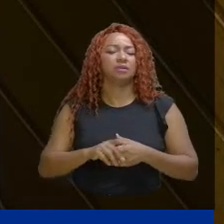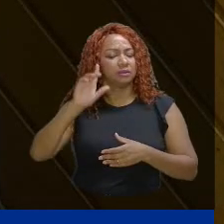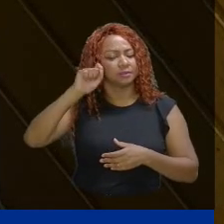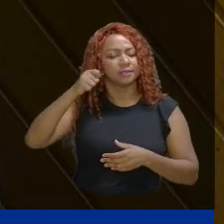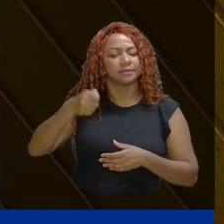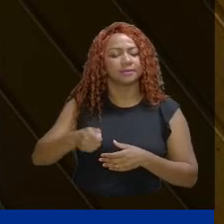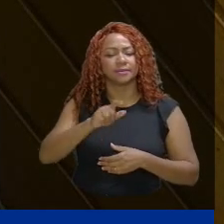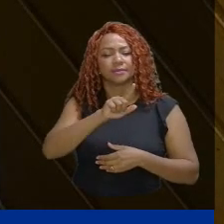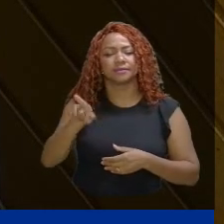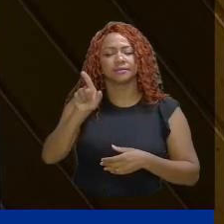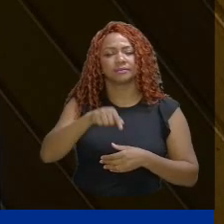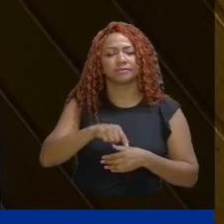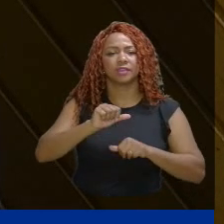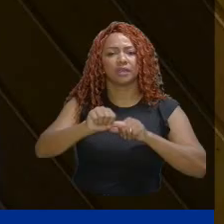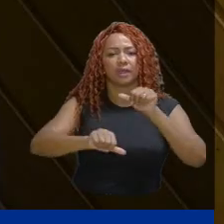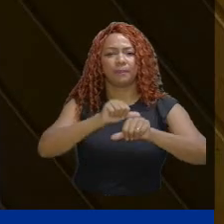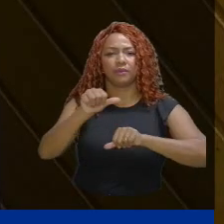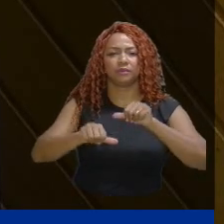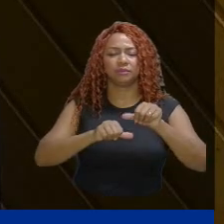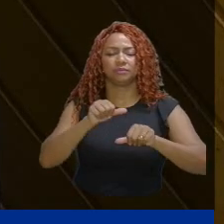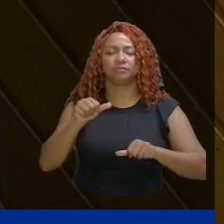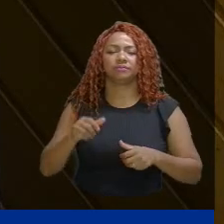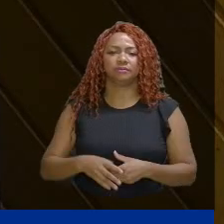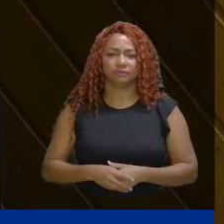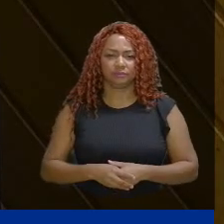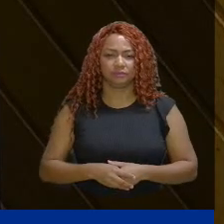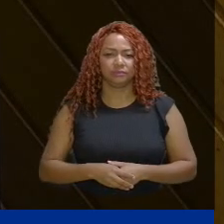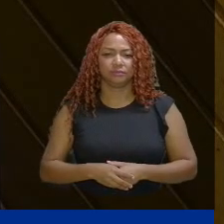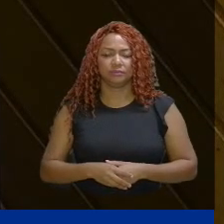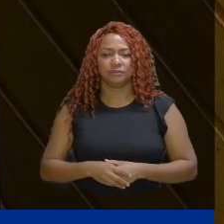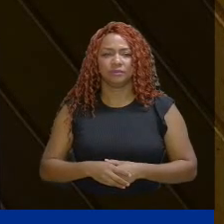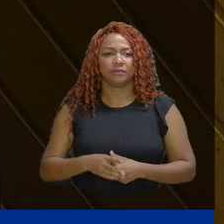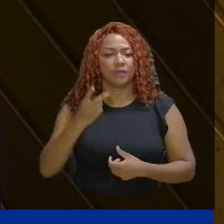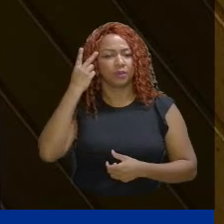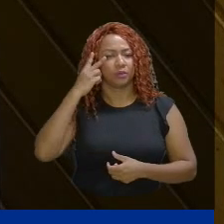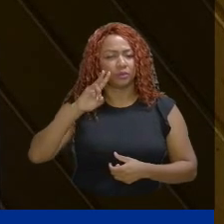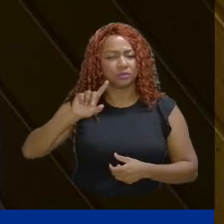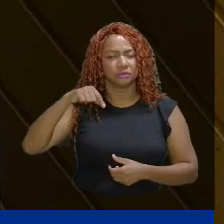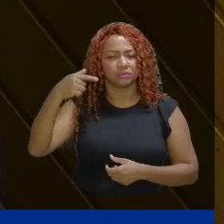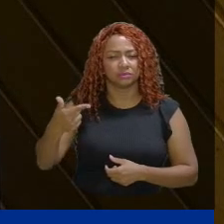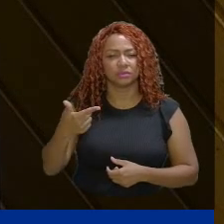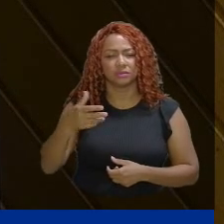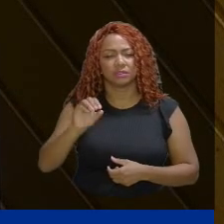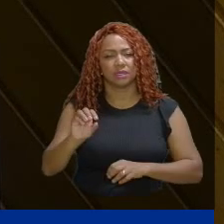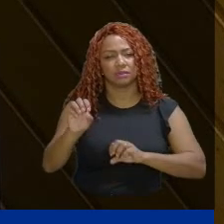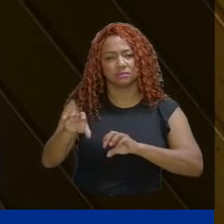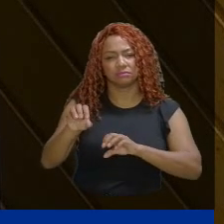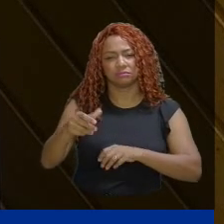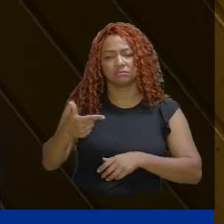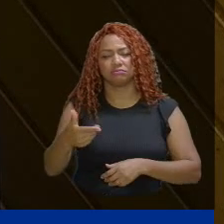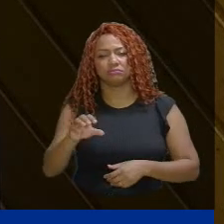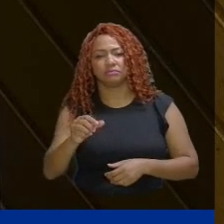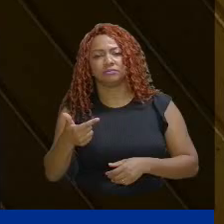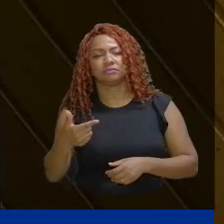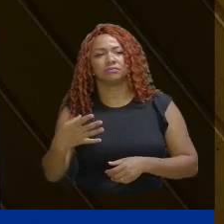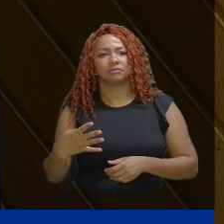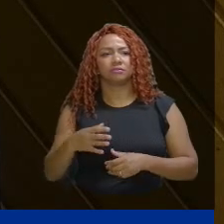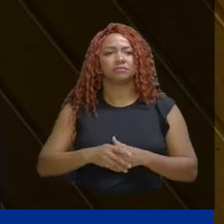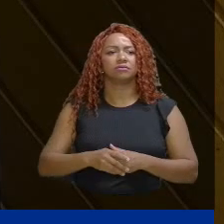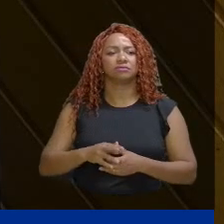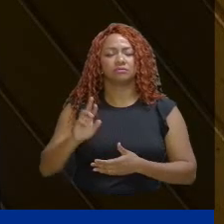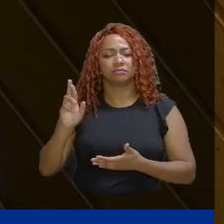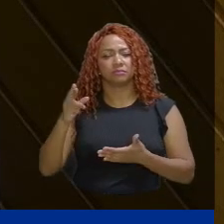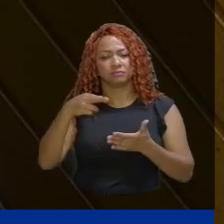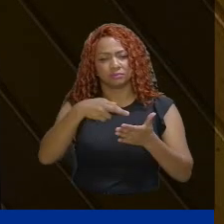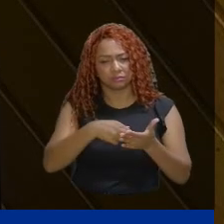decisão e a notificação da autoridade coatora. 2 dias depois, em 10/9/2024, o então relator do